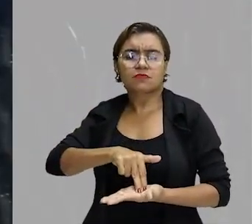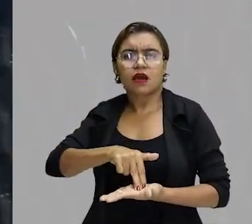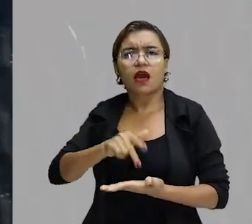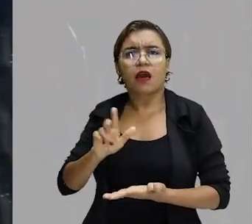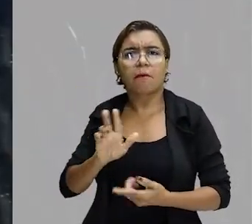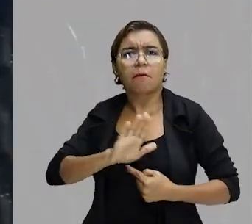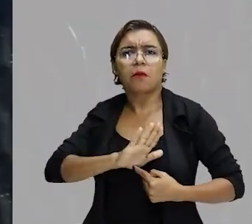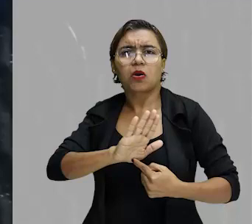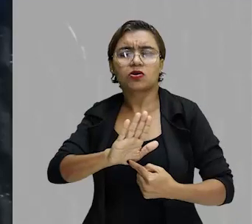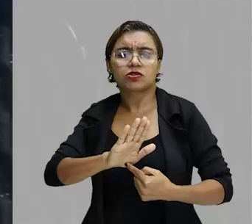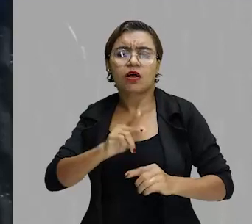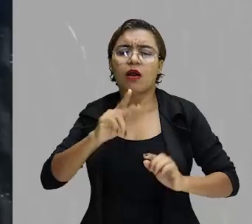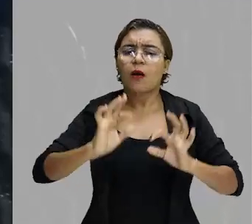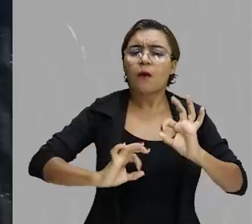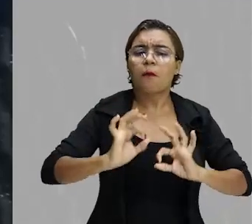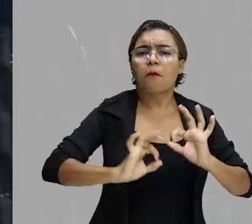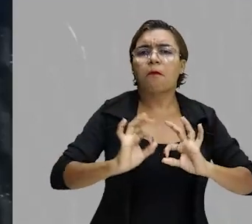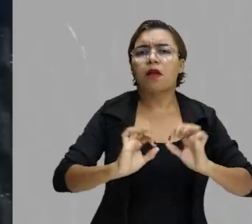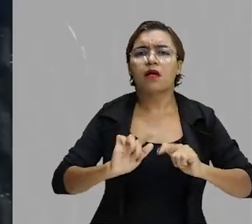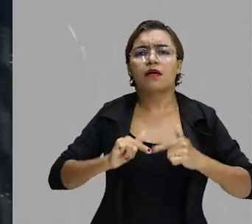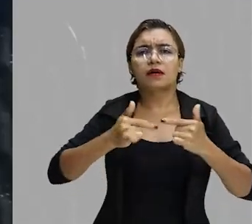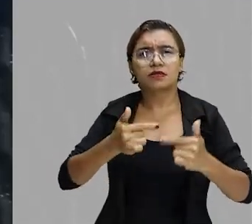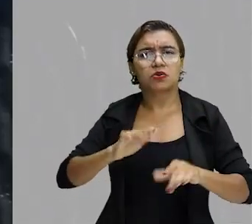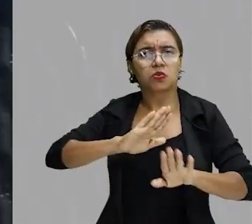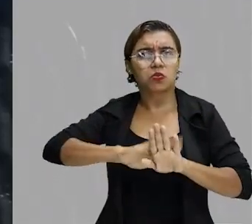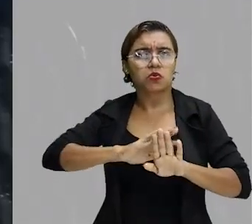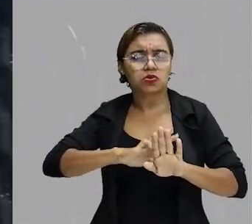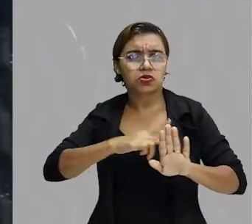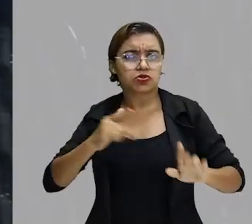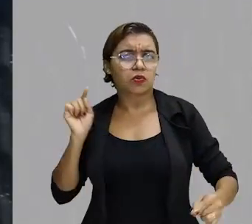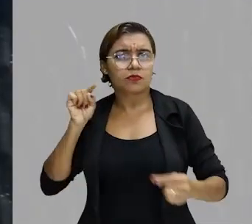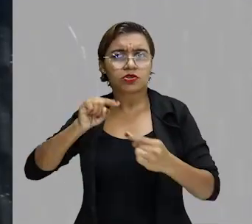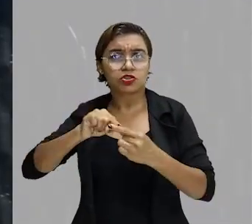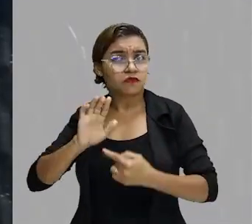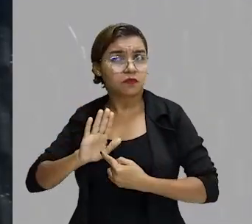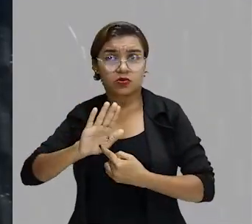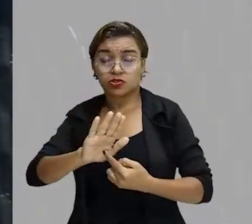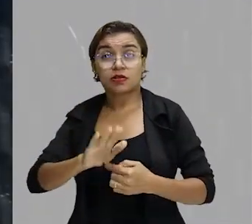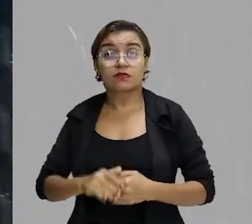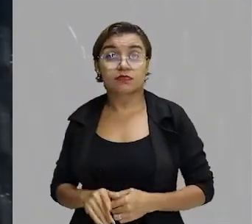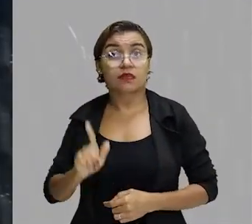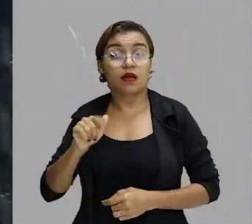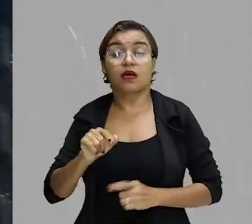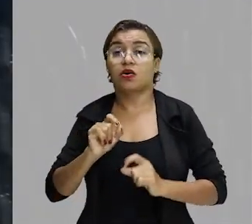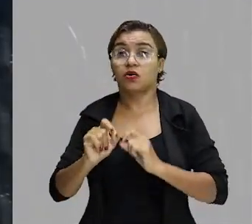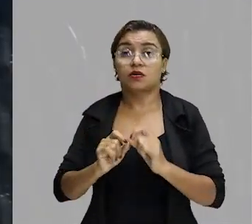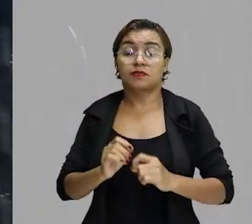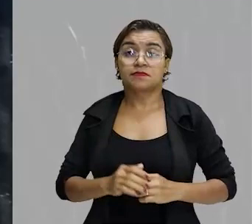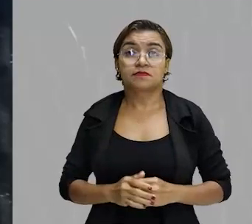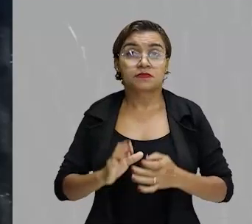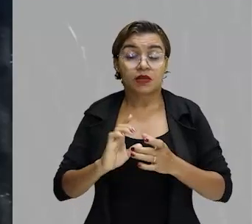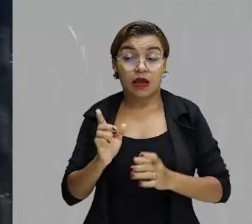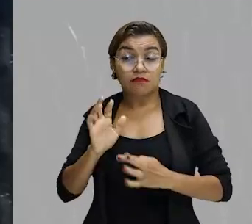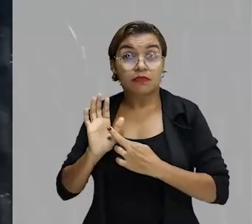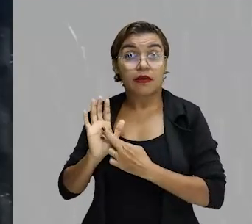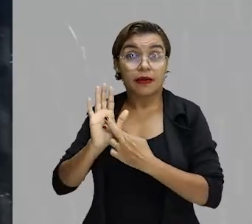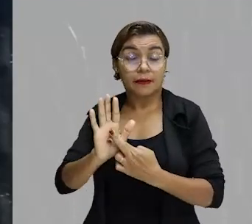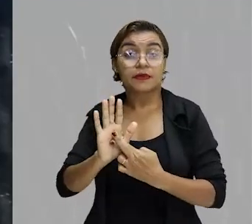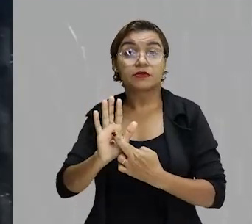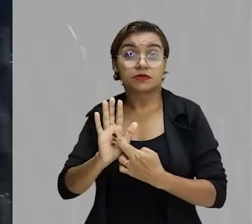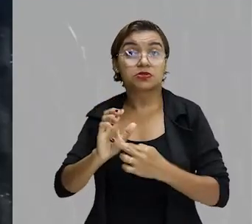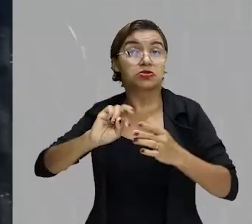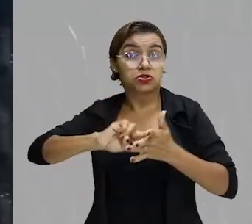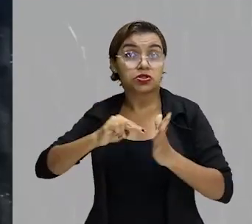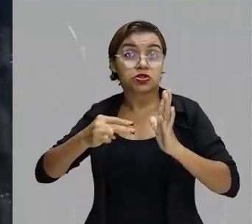movimento, que tem um plano de ação, uma ideologia e que tem uma finalidade. É isso que representa, é isso